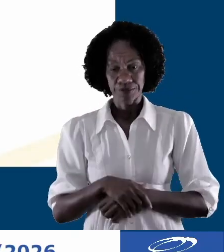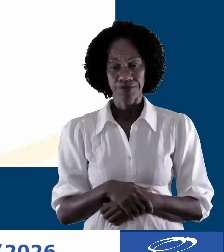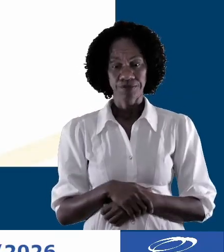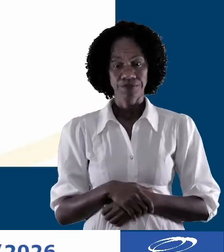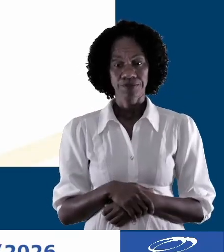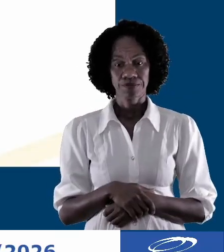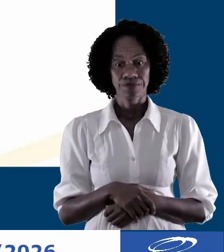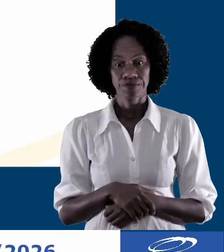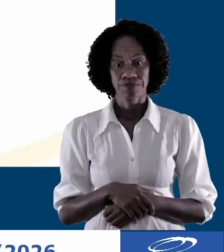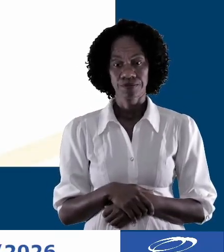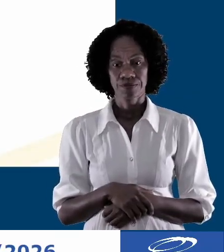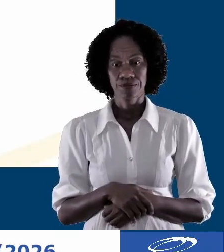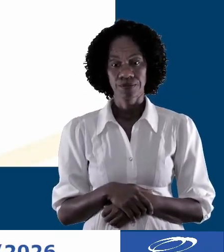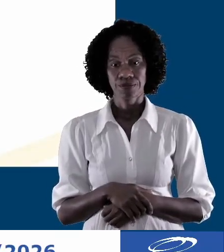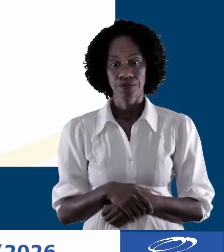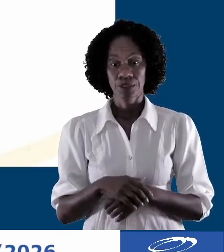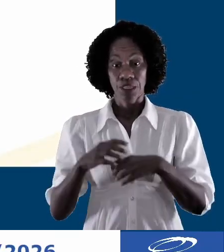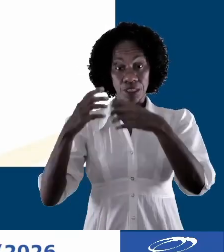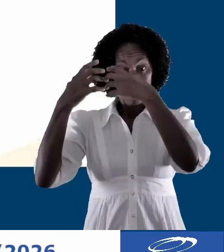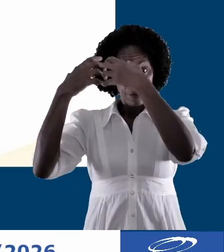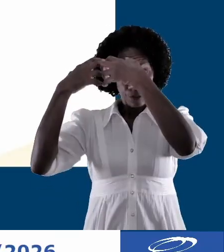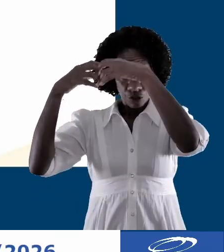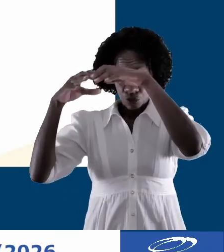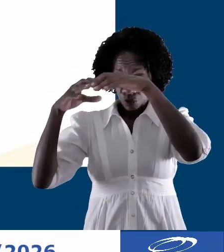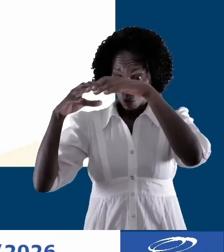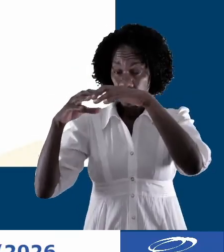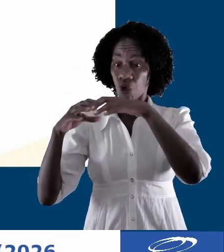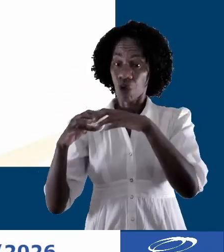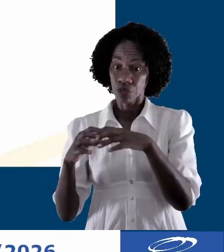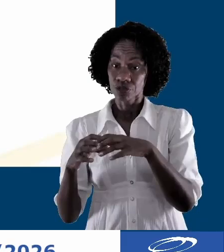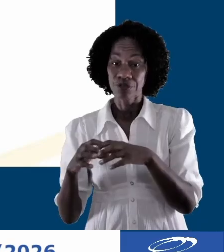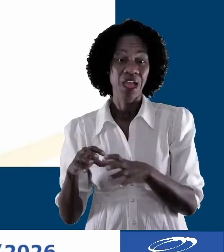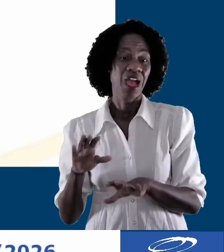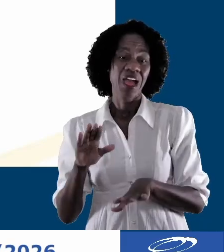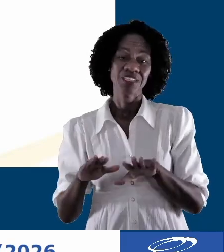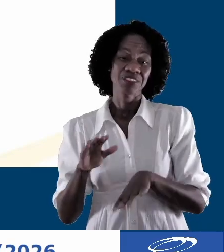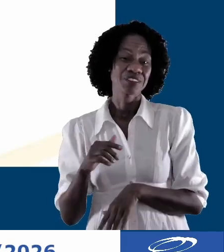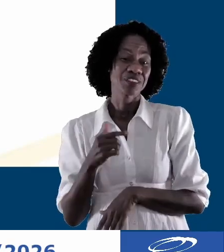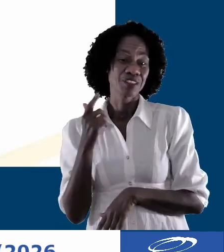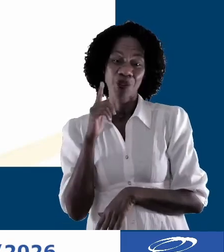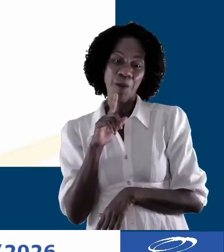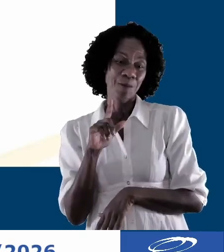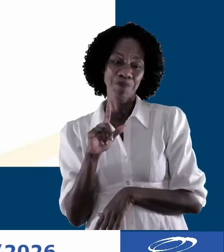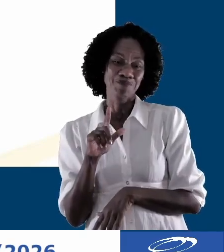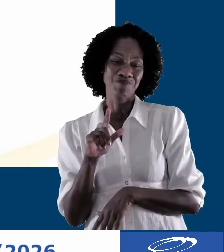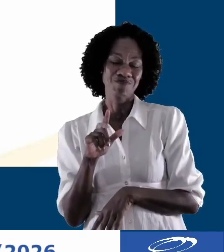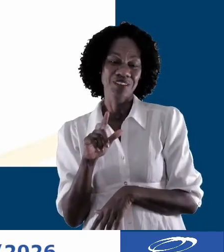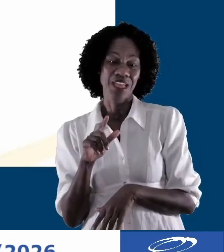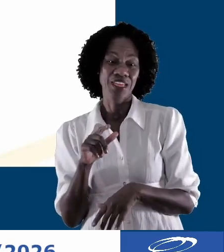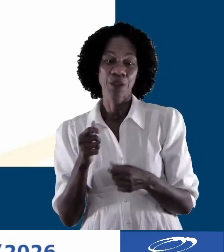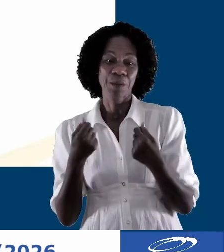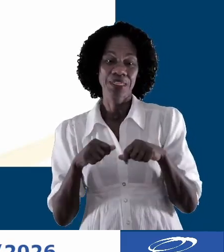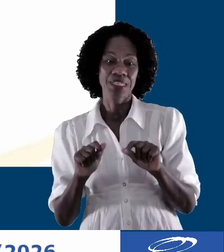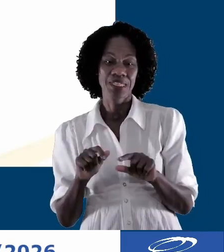As indicações clássicas é o déficit neurológico. Nem todo déficit tem indicação de cirurgia, mas se o paciente tiver um déficit importante, a apresentação